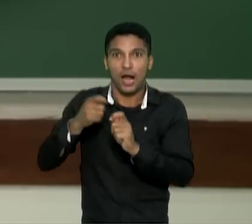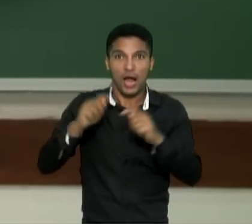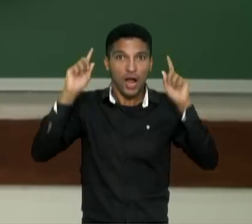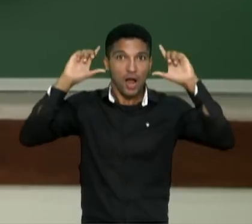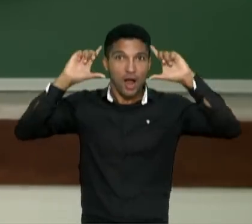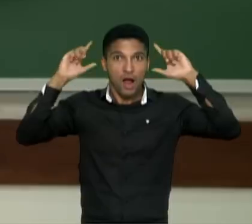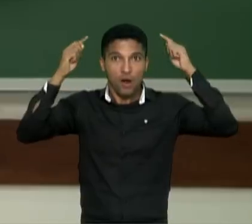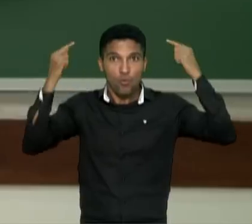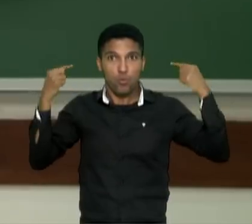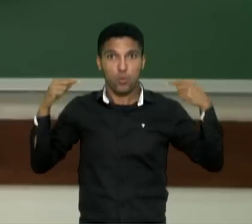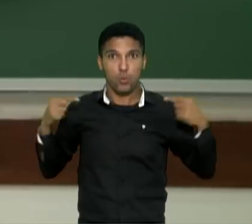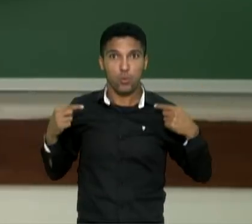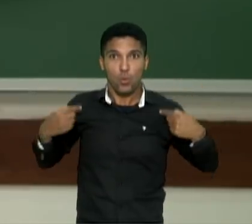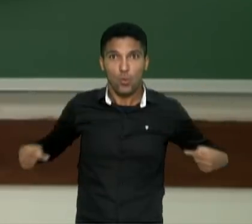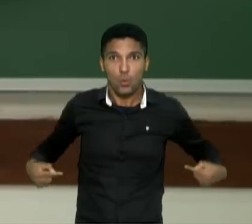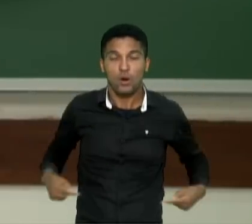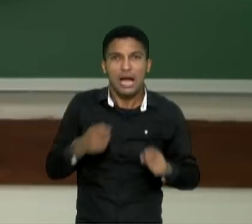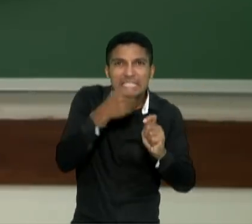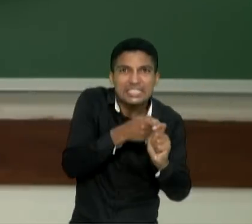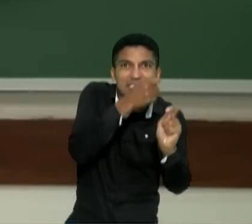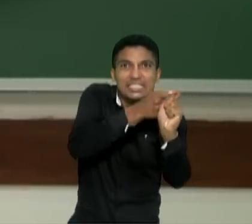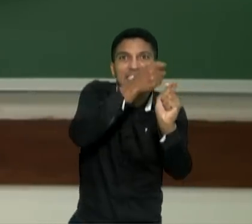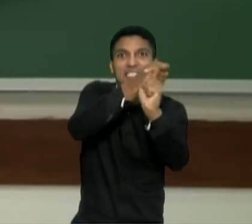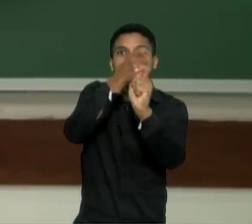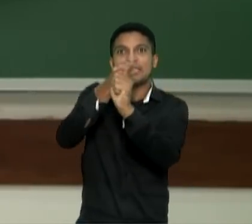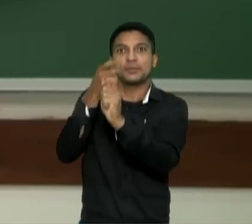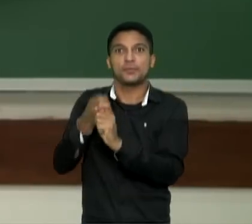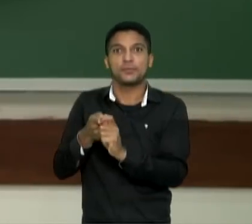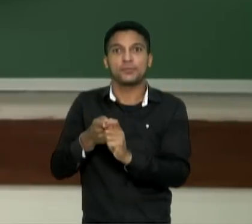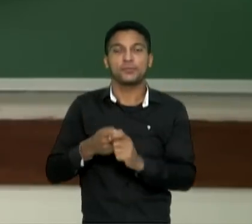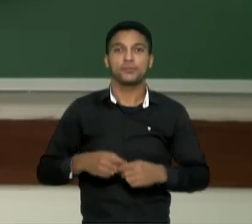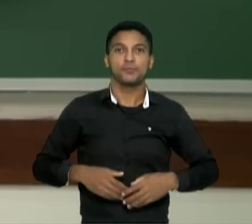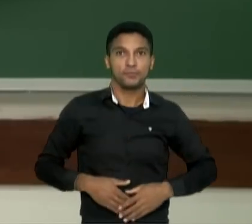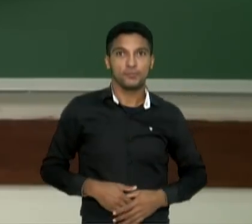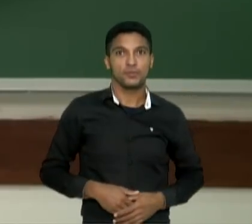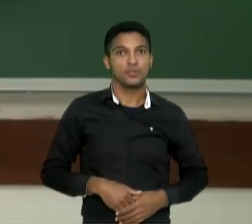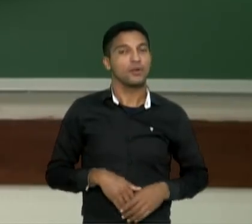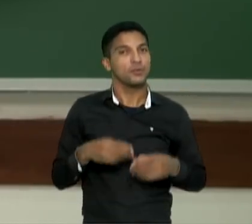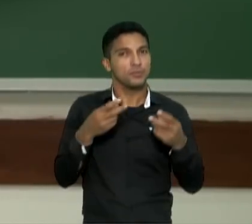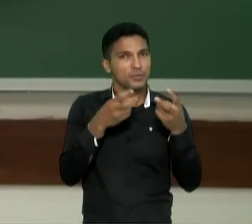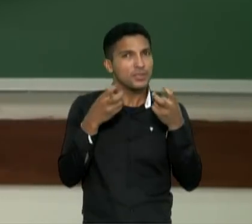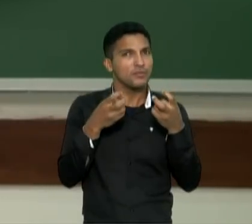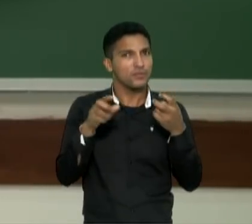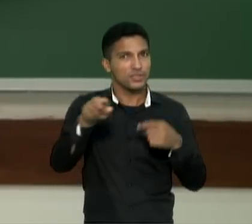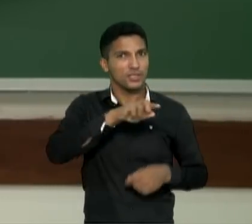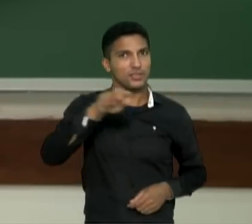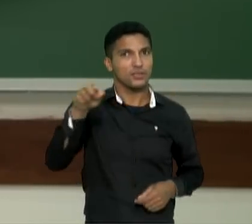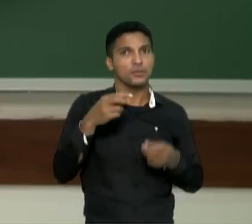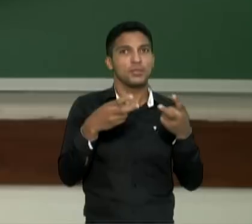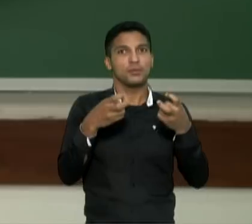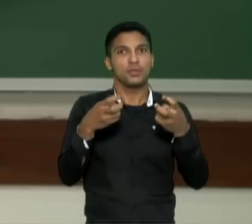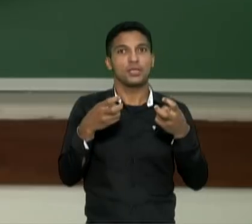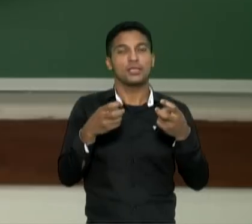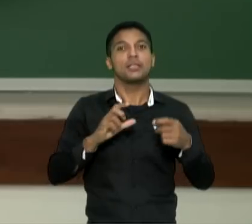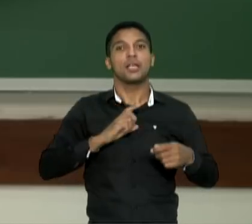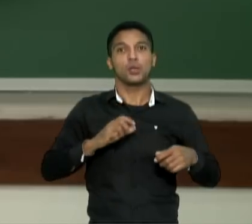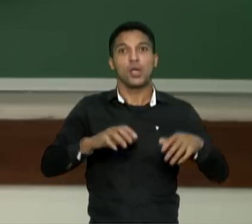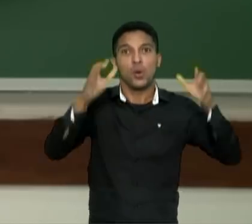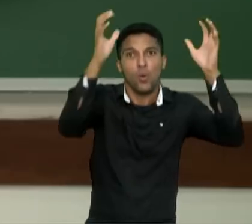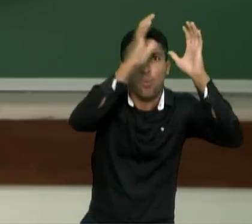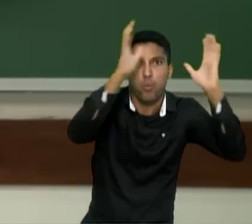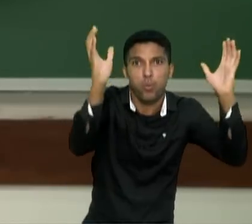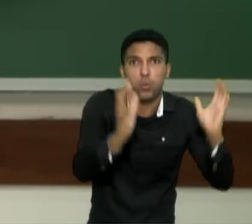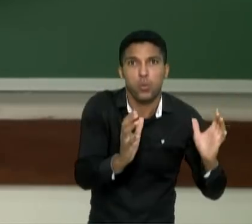Vocês vão ver que assim não tem uma diferença tão explícita entre as esculturas que a gente vai